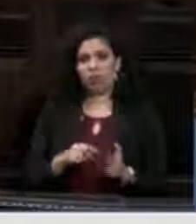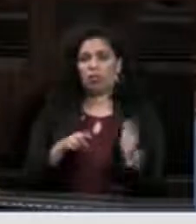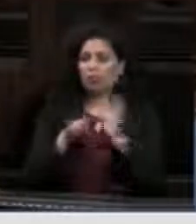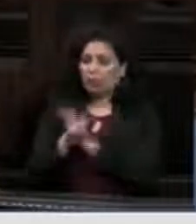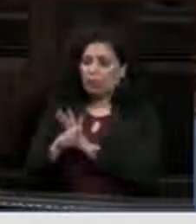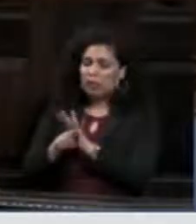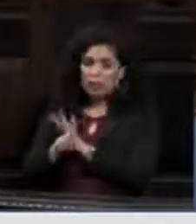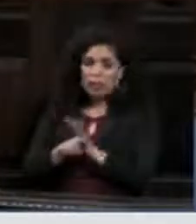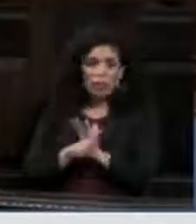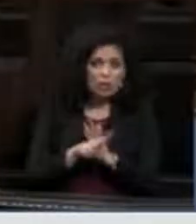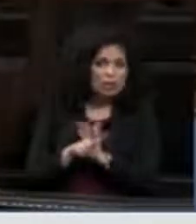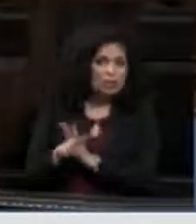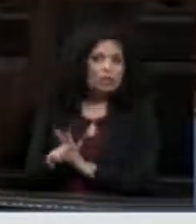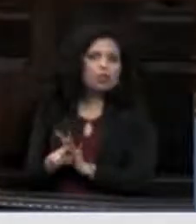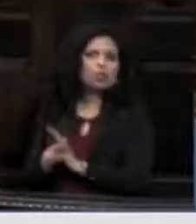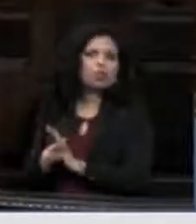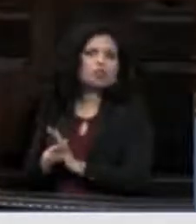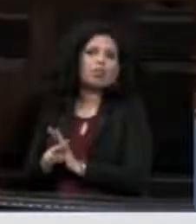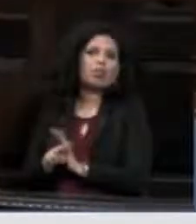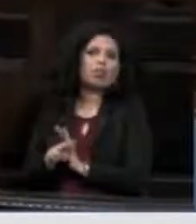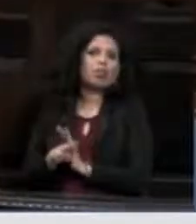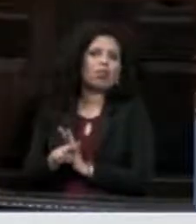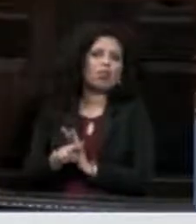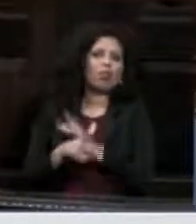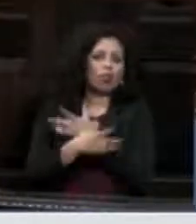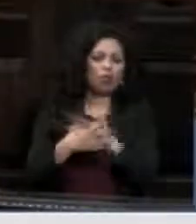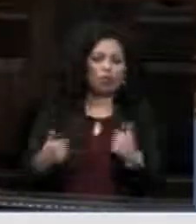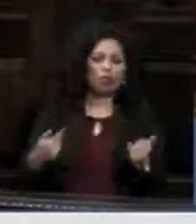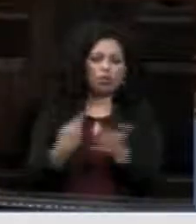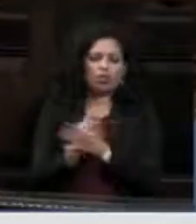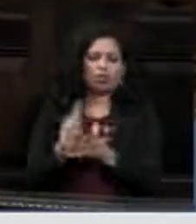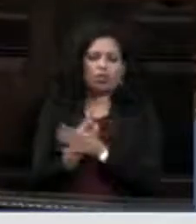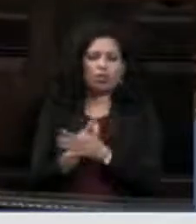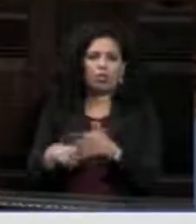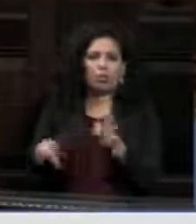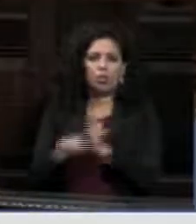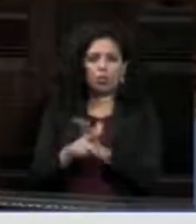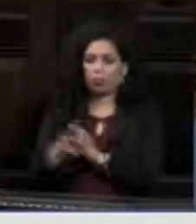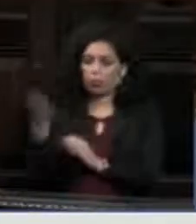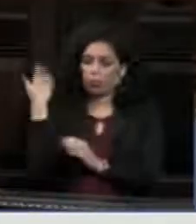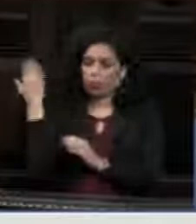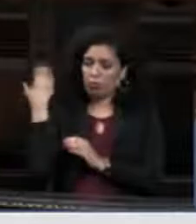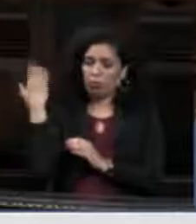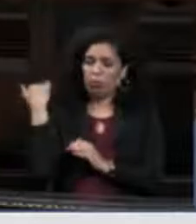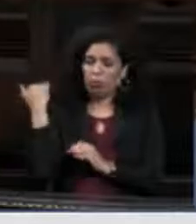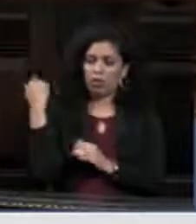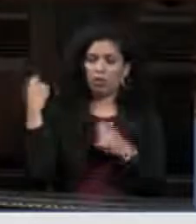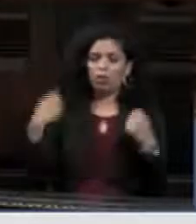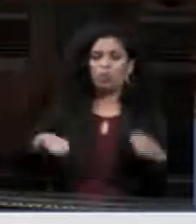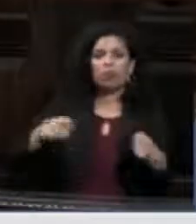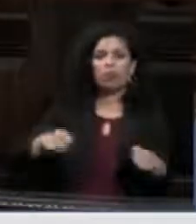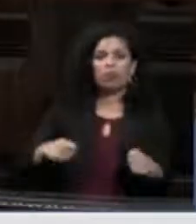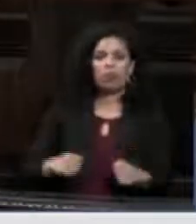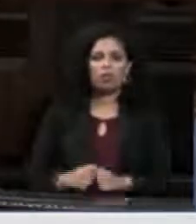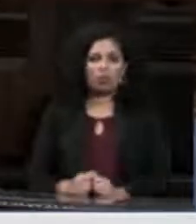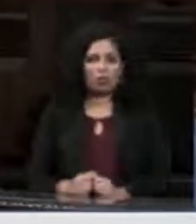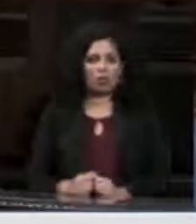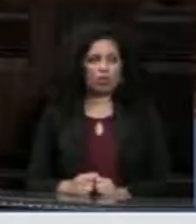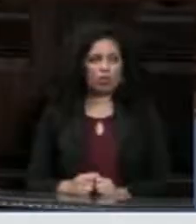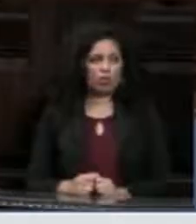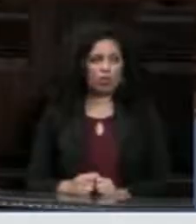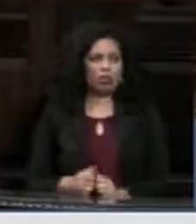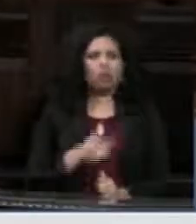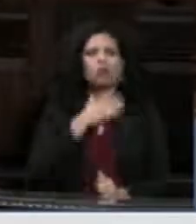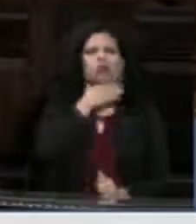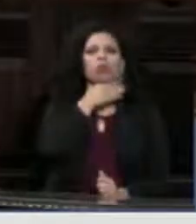que privilegiaram grupos empresariais que eram parceiros do governo do Estado. Também não há saída para a crise que o Estado do Rio de Janeiro está